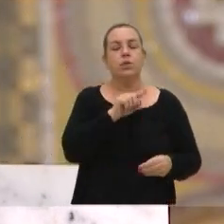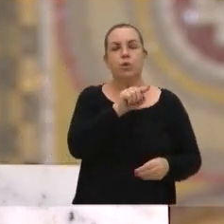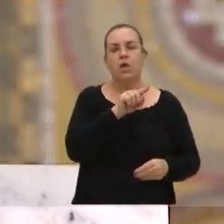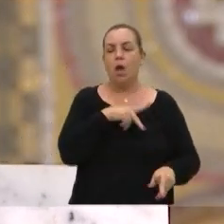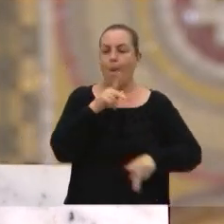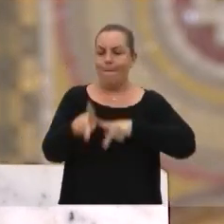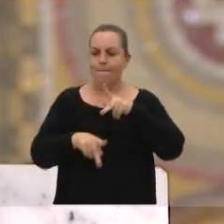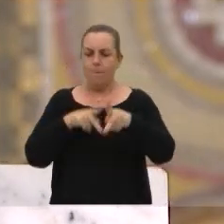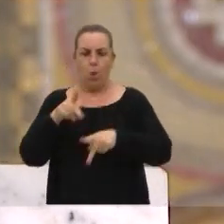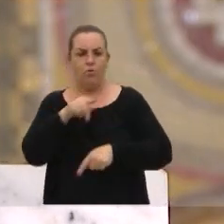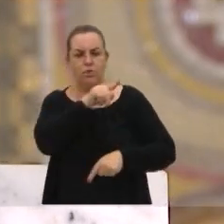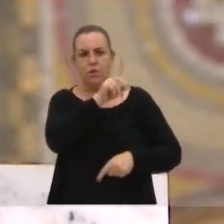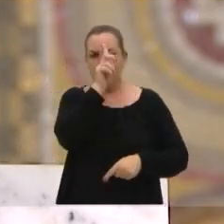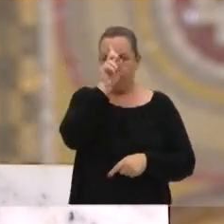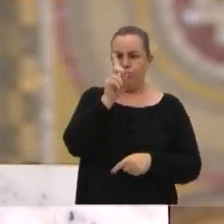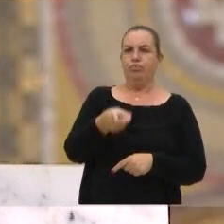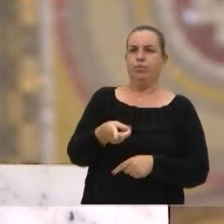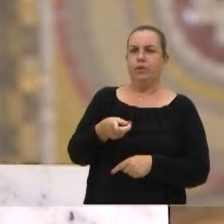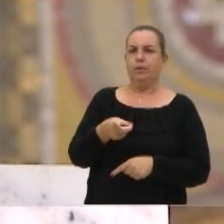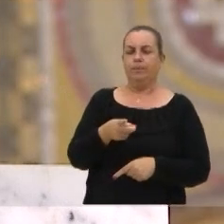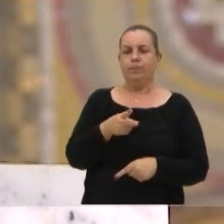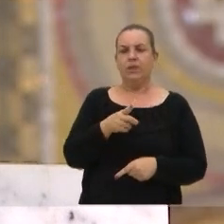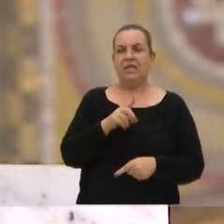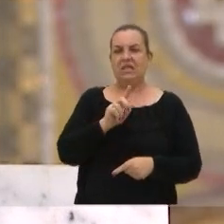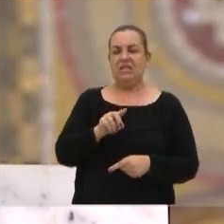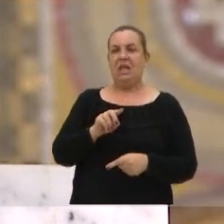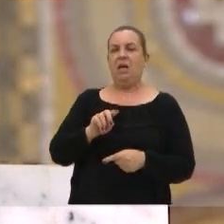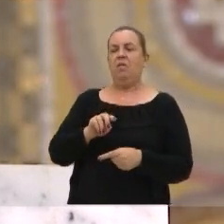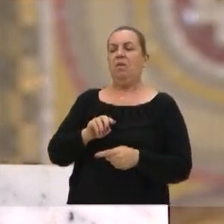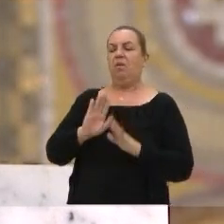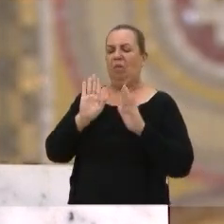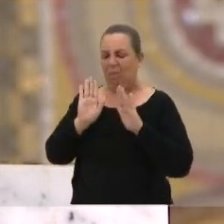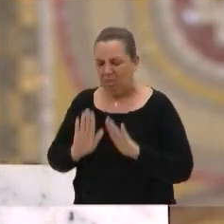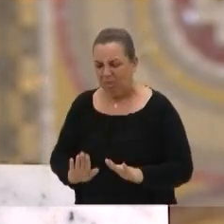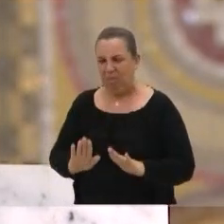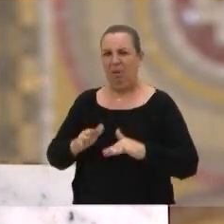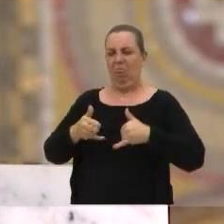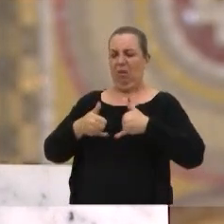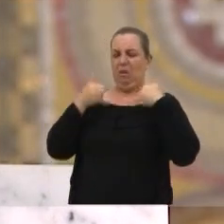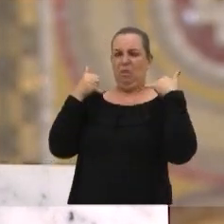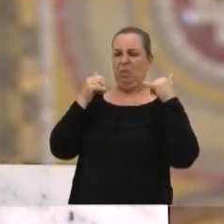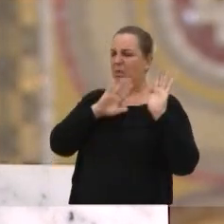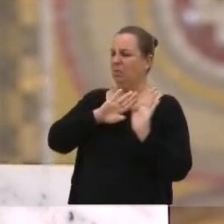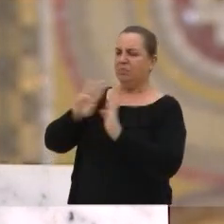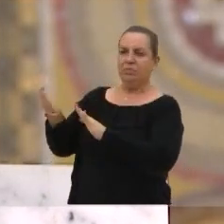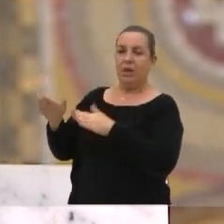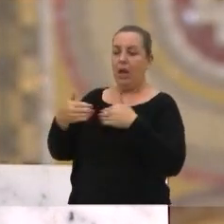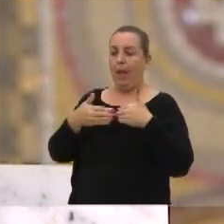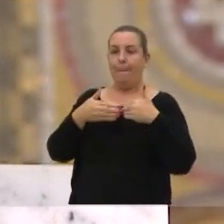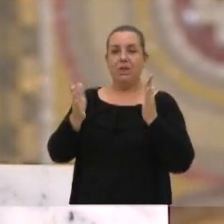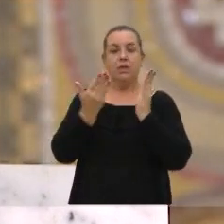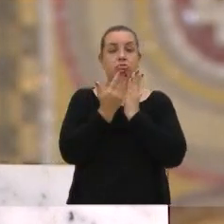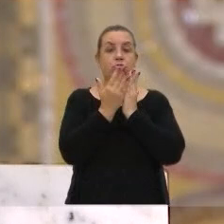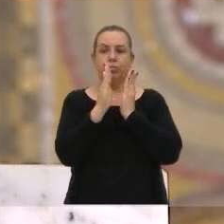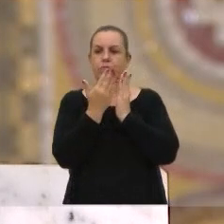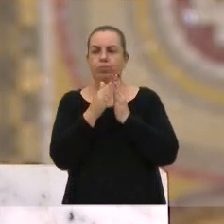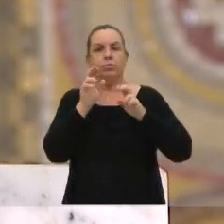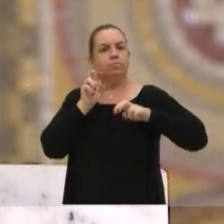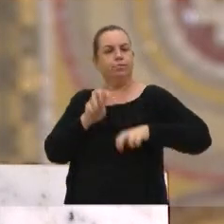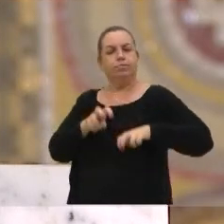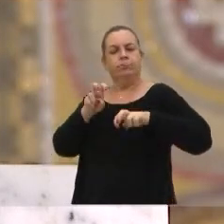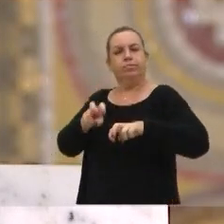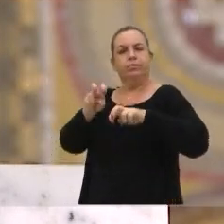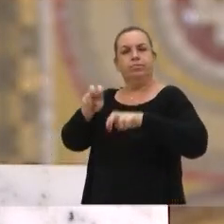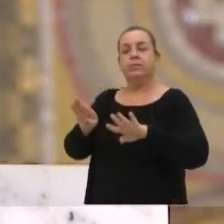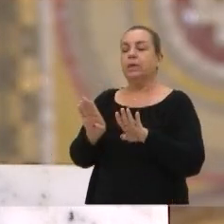povos ao seu domínio, dobrar o orgulho dos reis, abrir todas as portas à sua marcha e